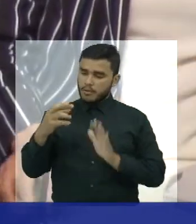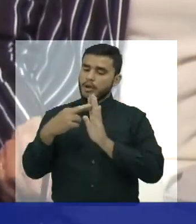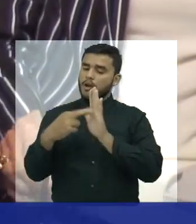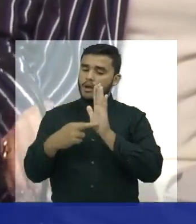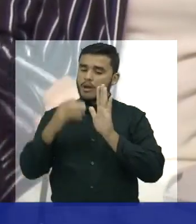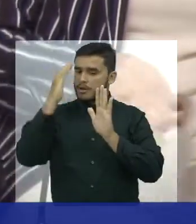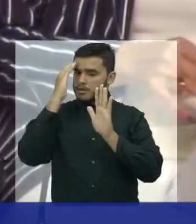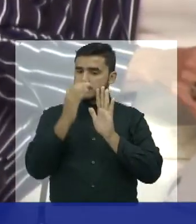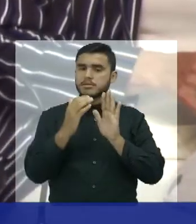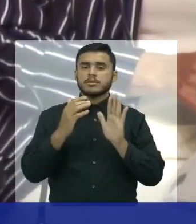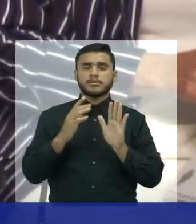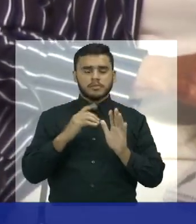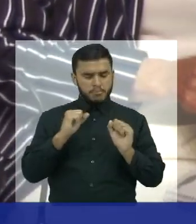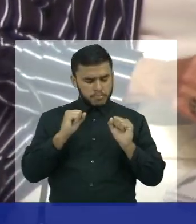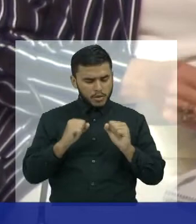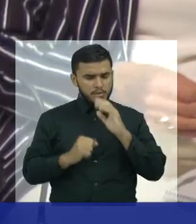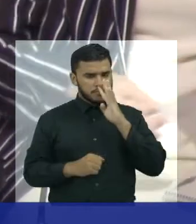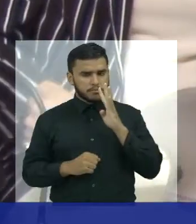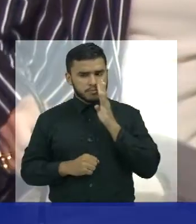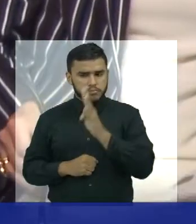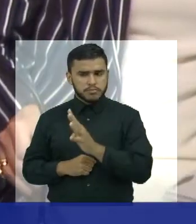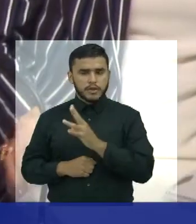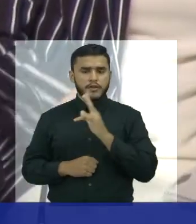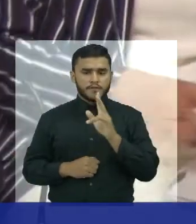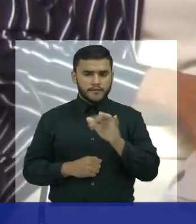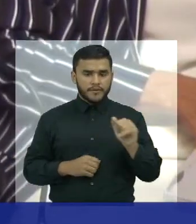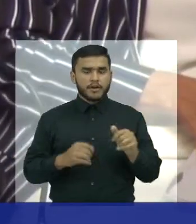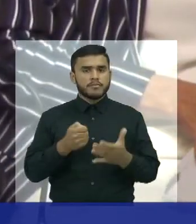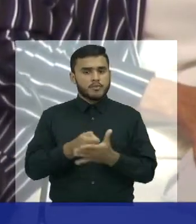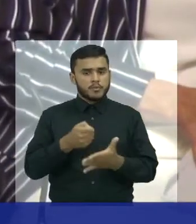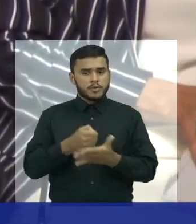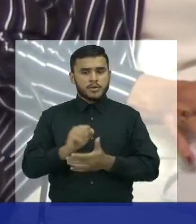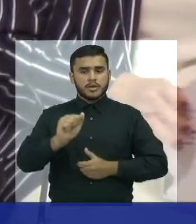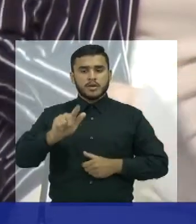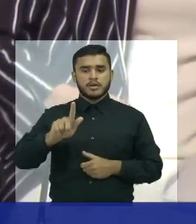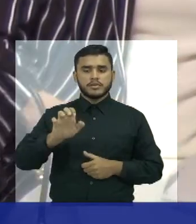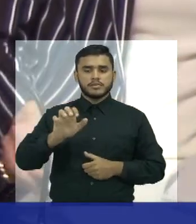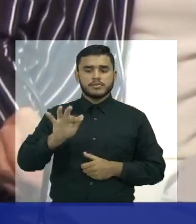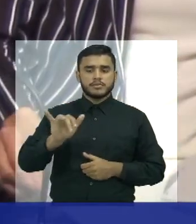infrações podem ser denunciadas e serão aplicadas conforme o caso.